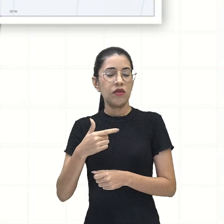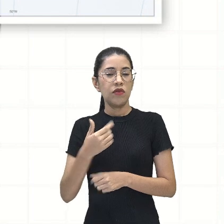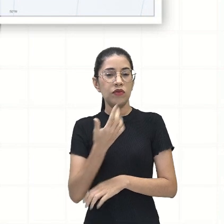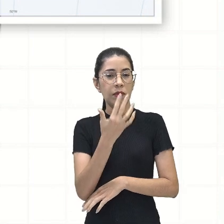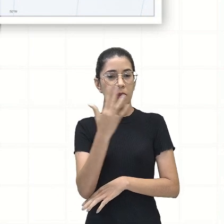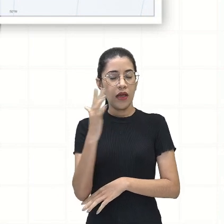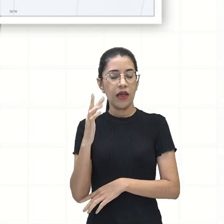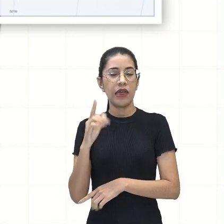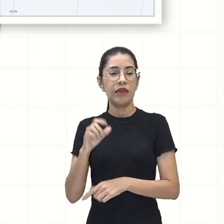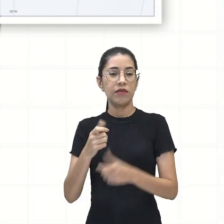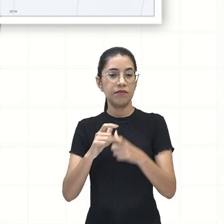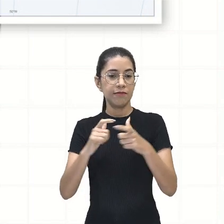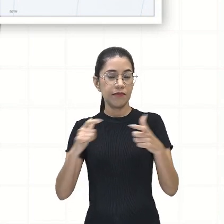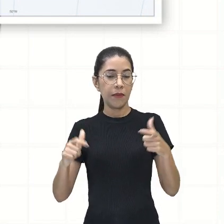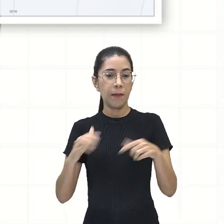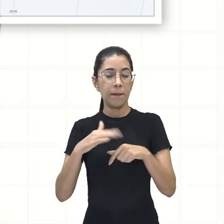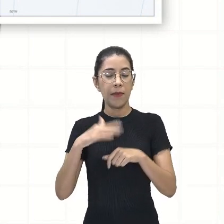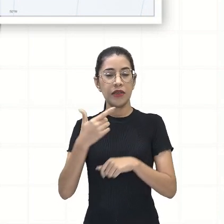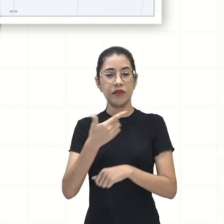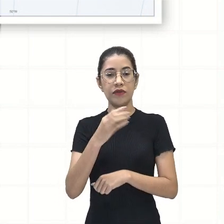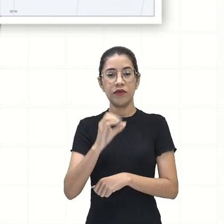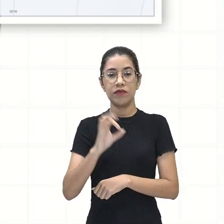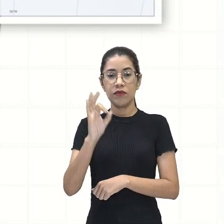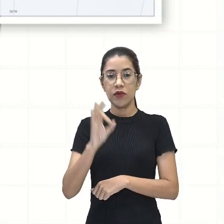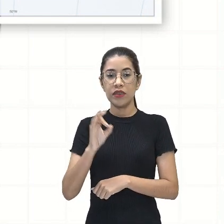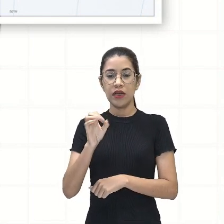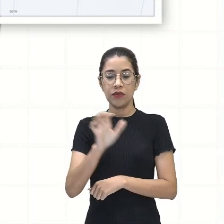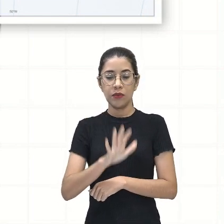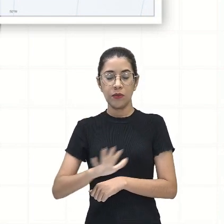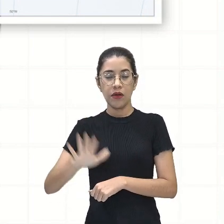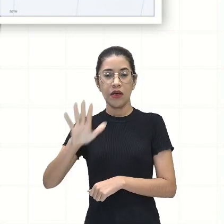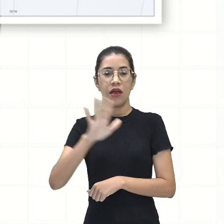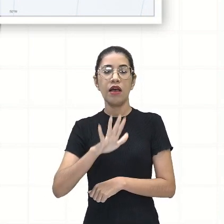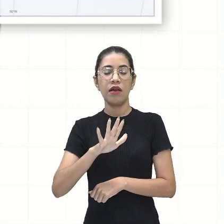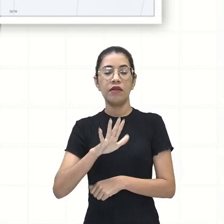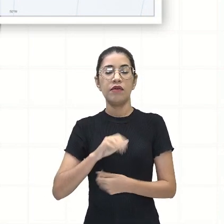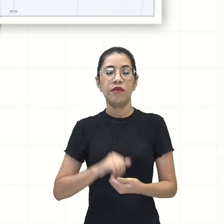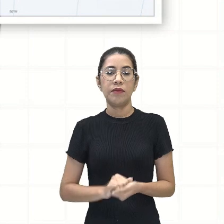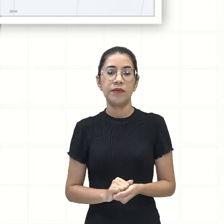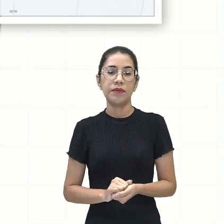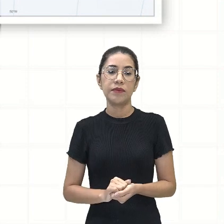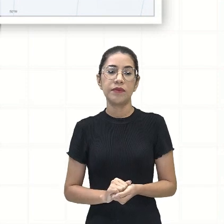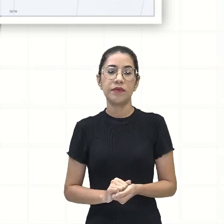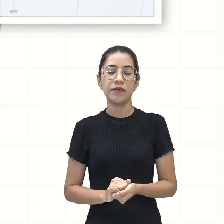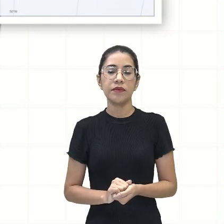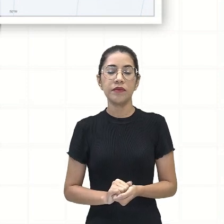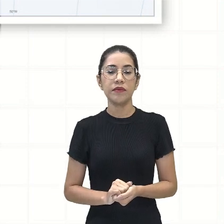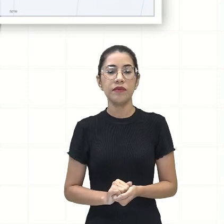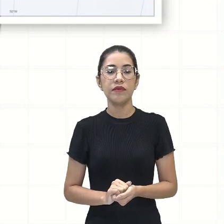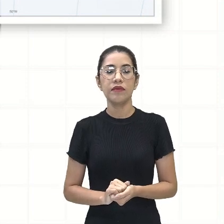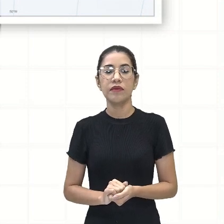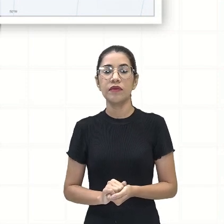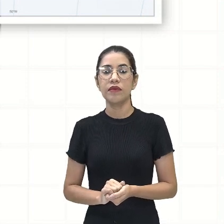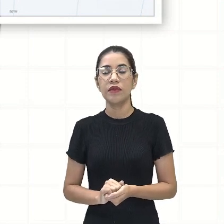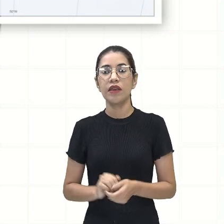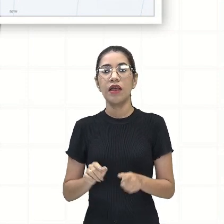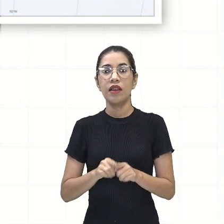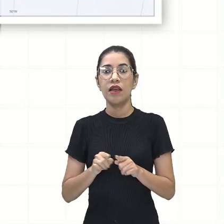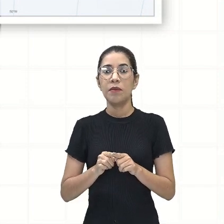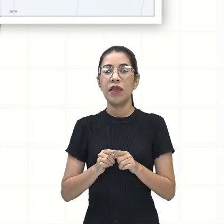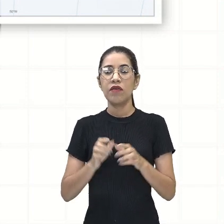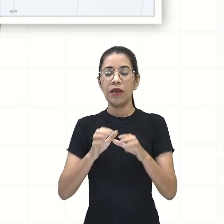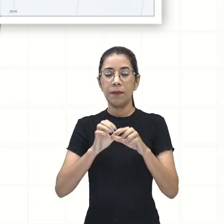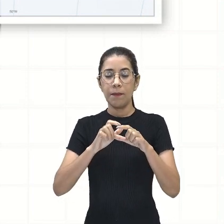vegetal do Brasil, ocupando aí mais de 20% do território nacional, certo? E ele vai se estender aí